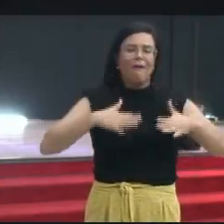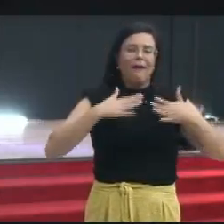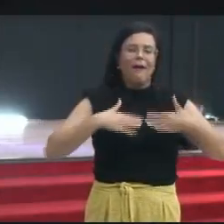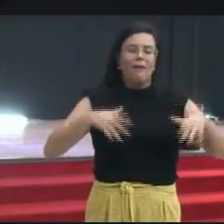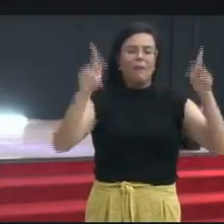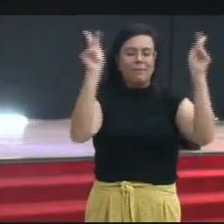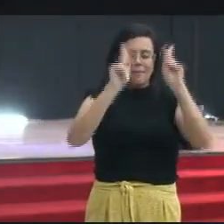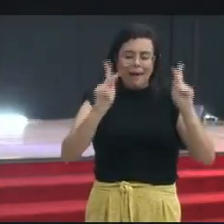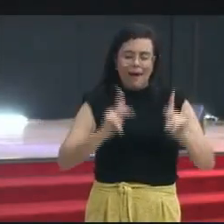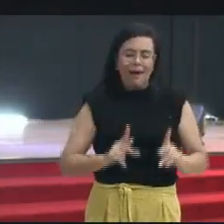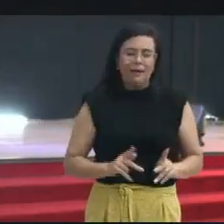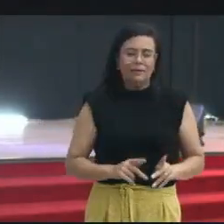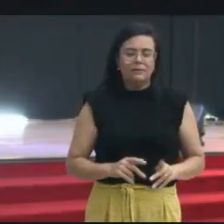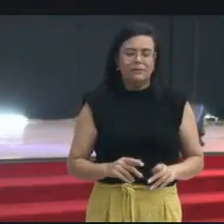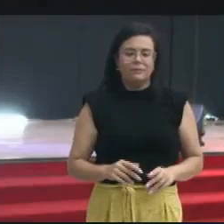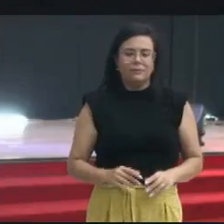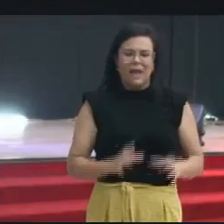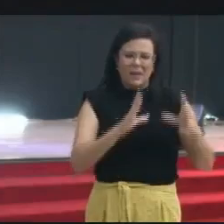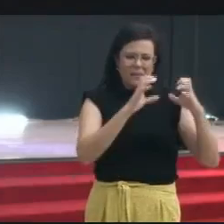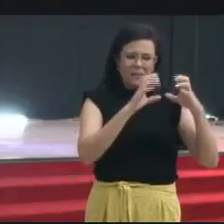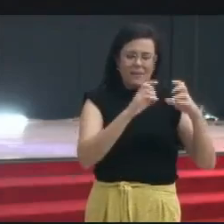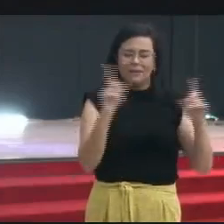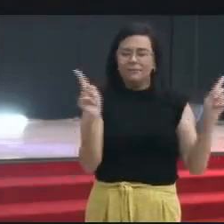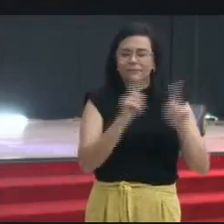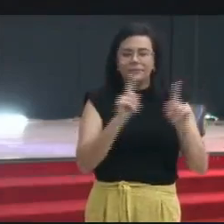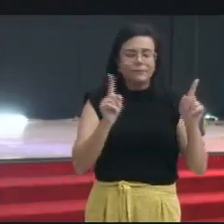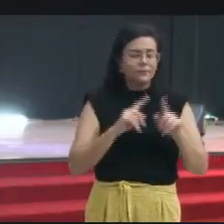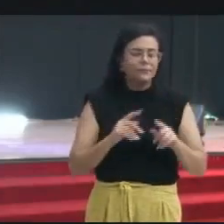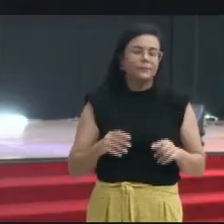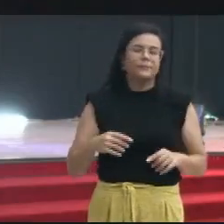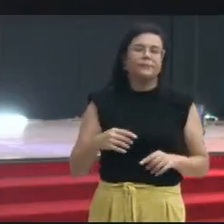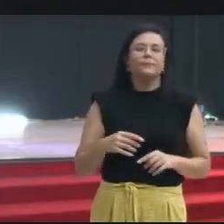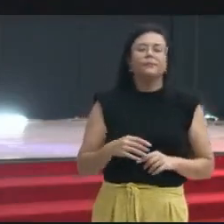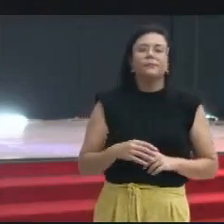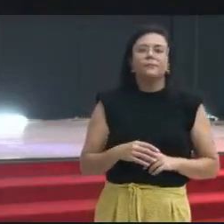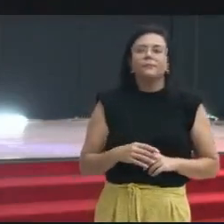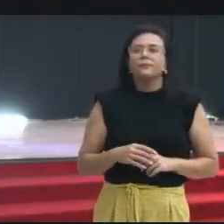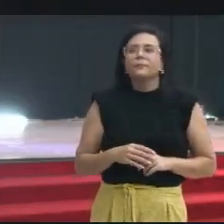contenda, barulho estranho,